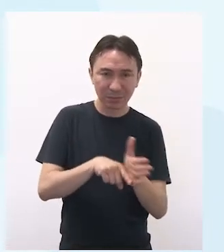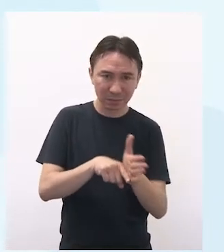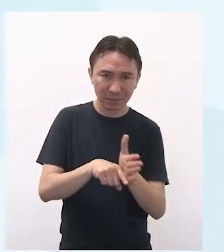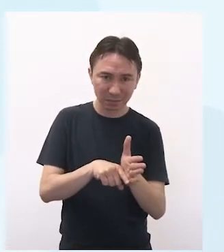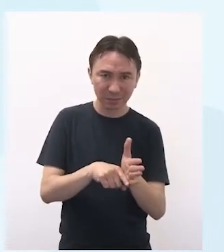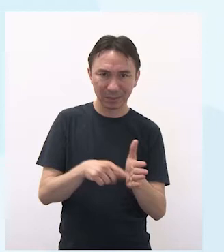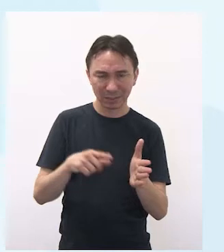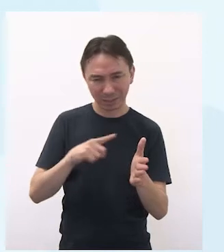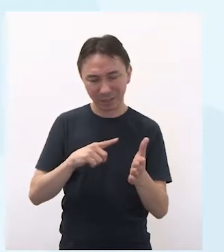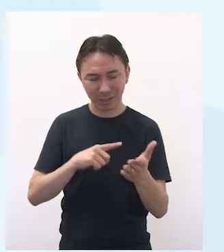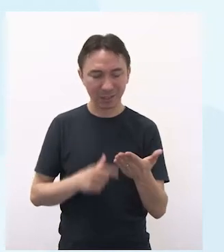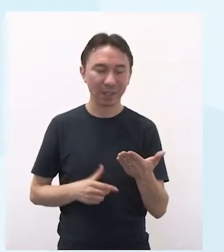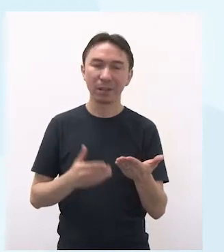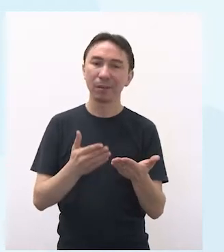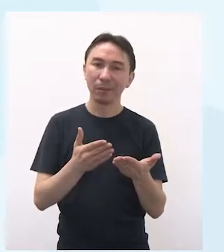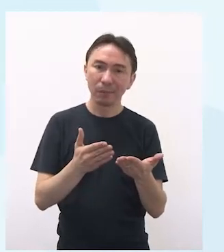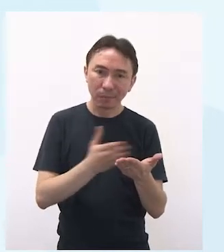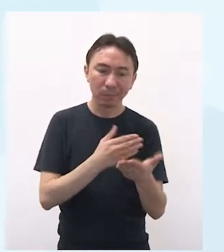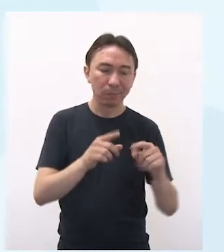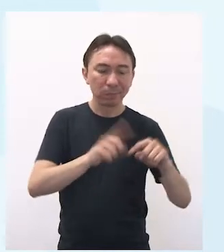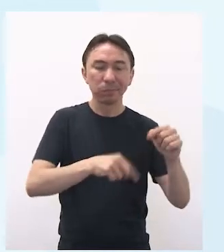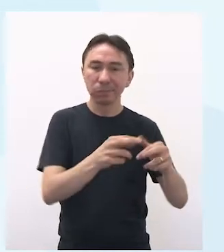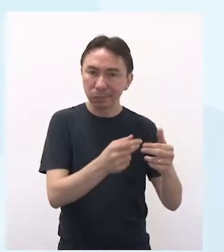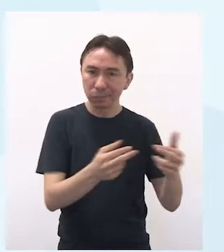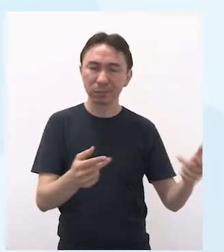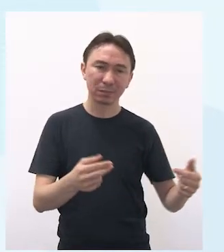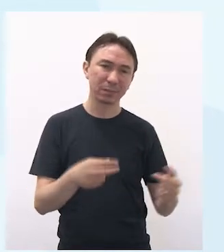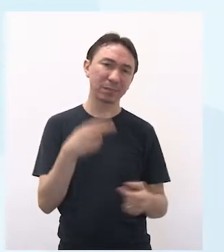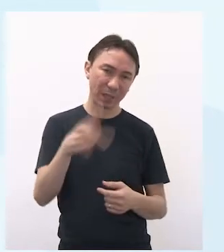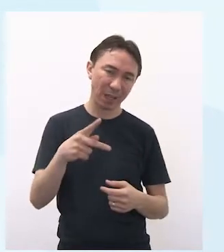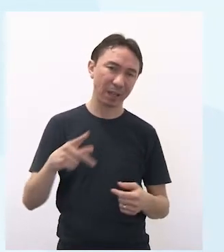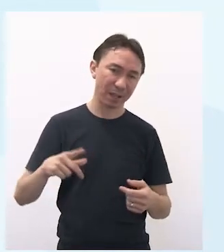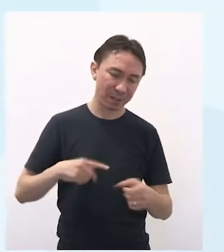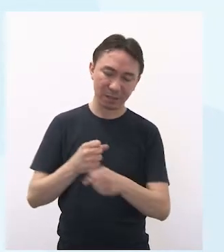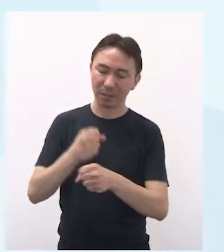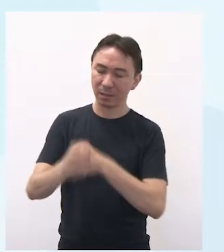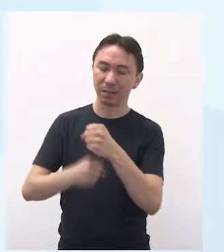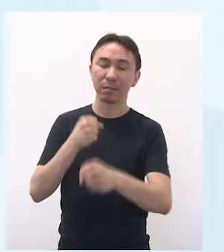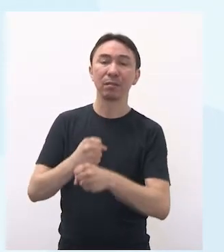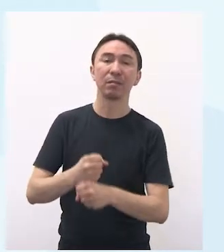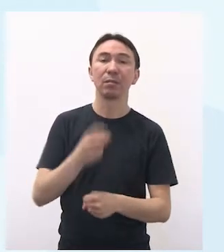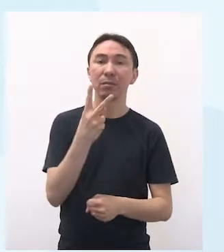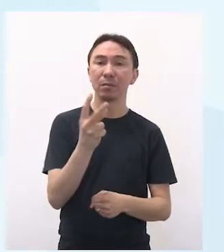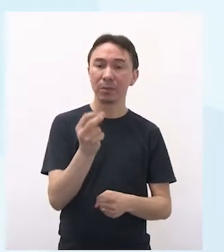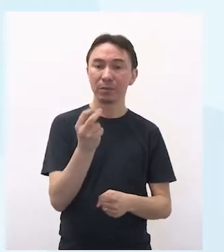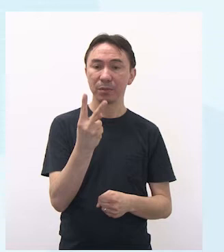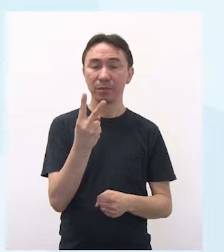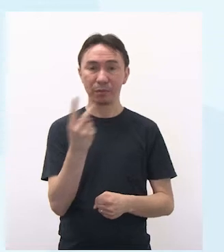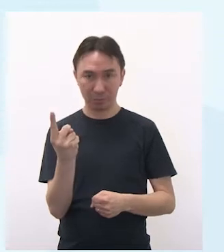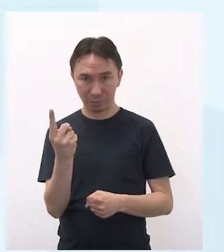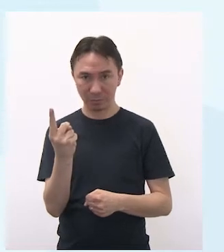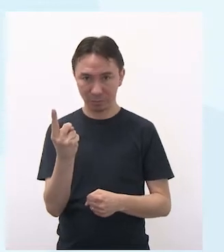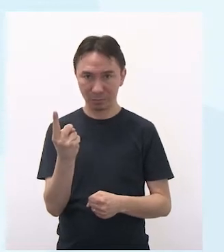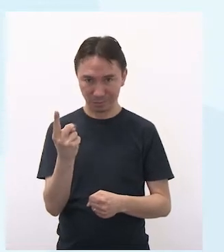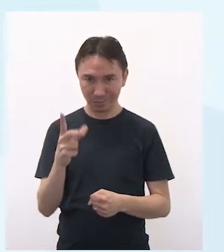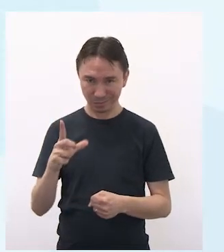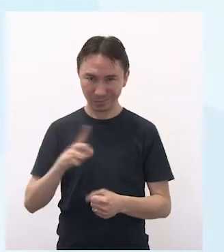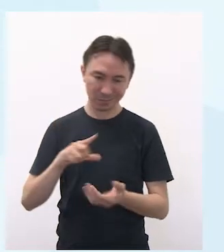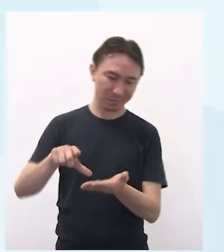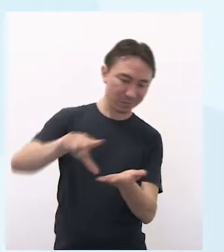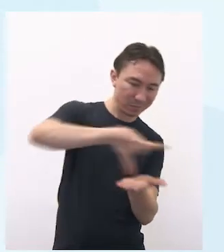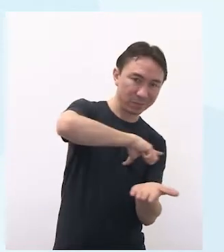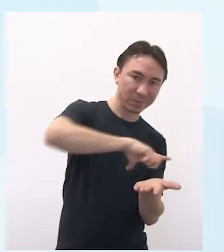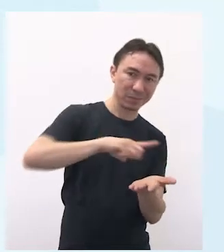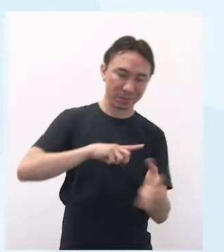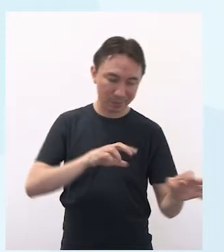do material que vocês têm no começo do ano de 2021, no planejamento, nós fizemos este